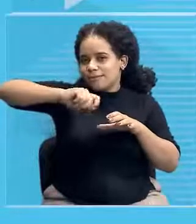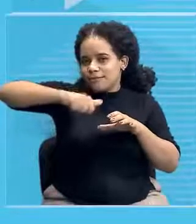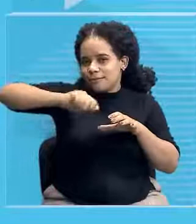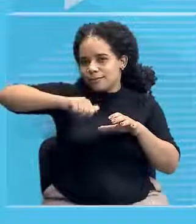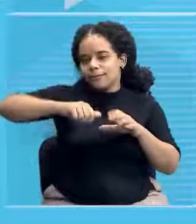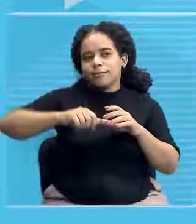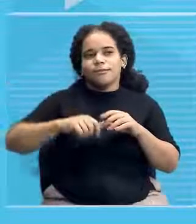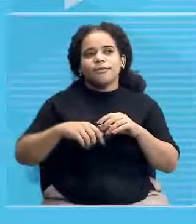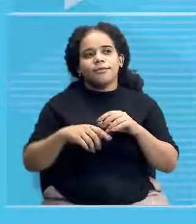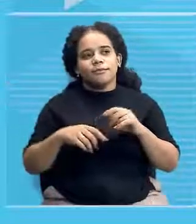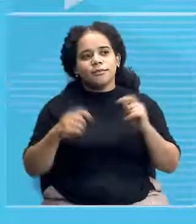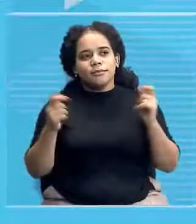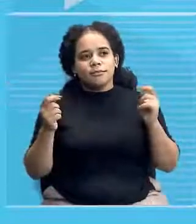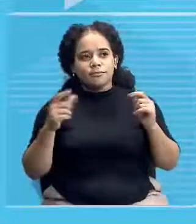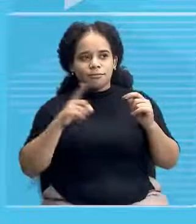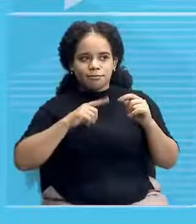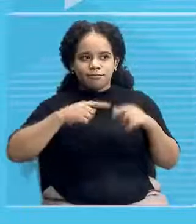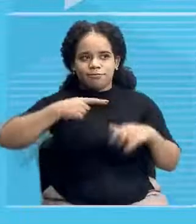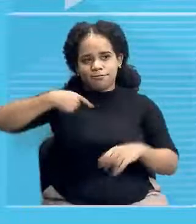Ah,